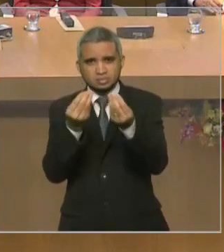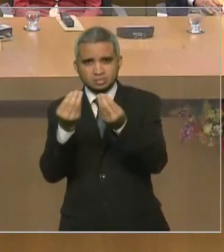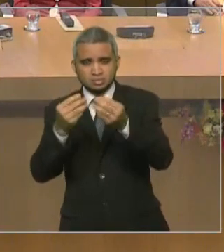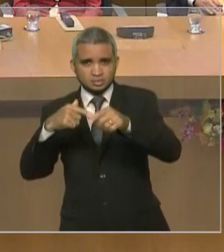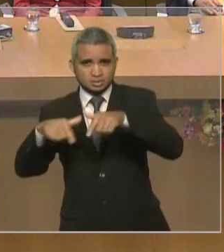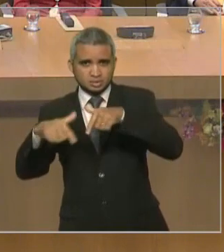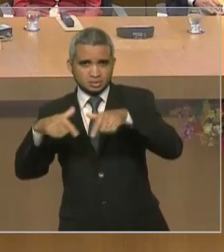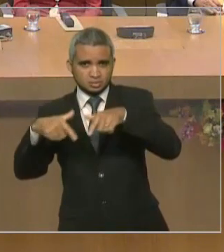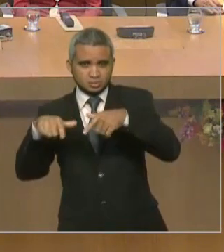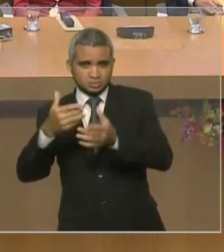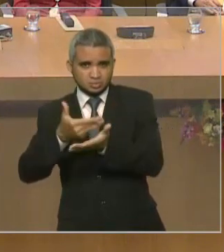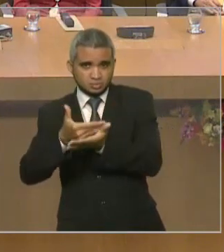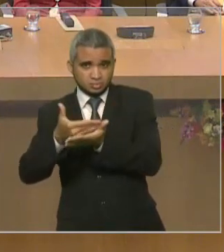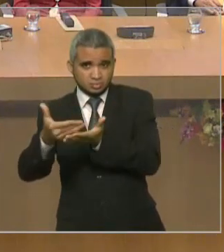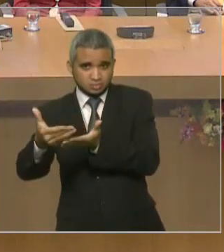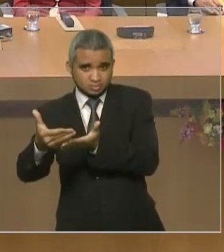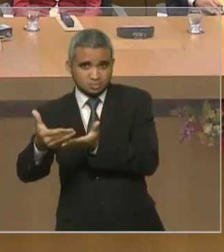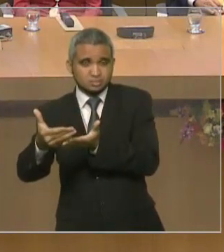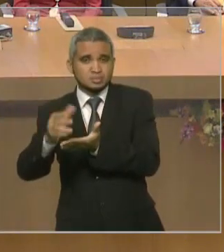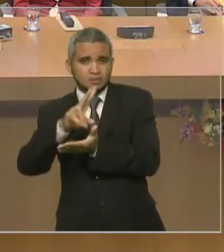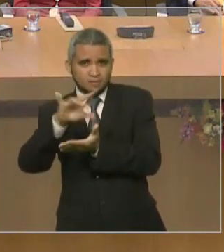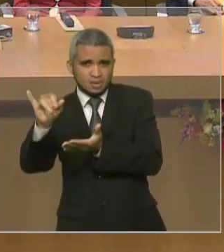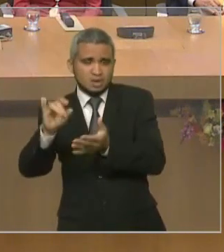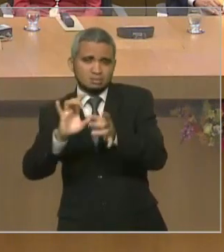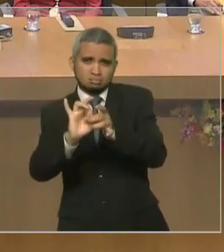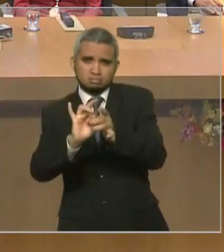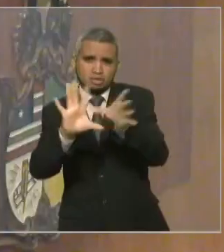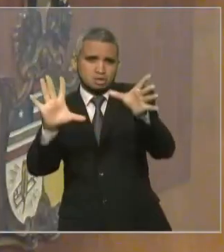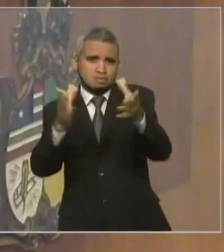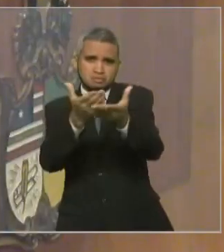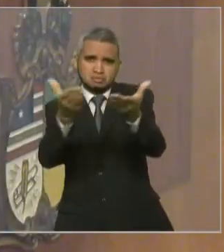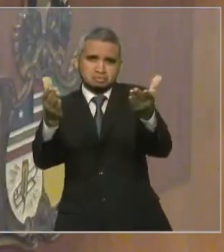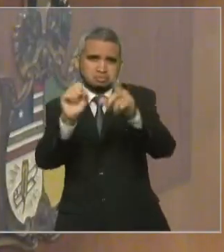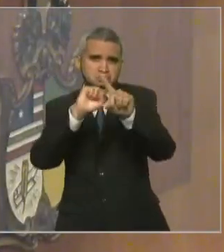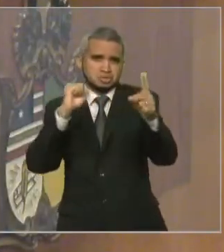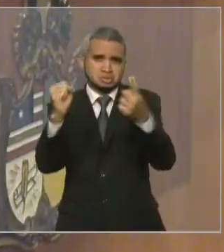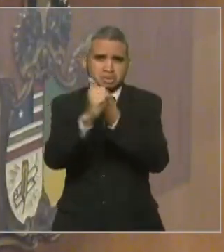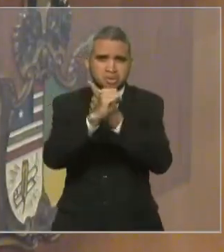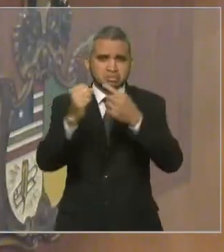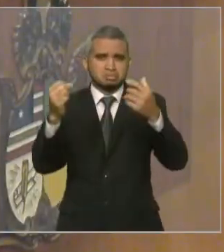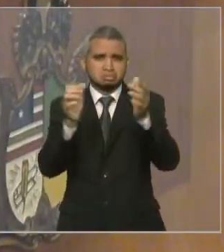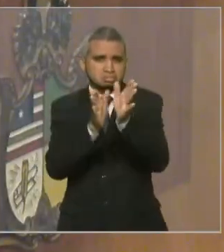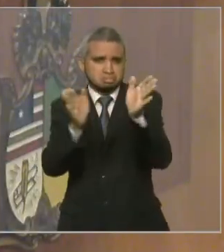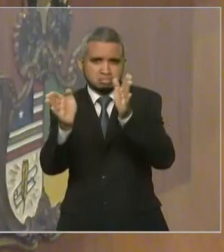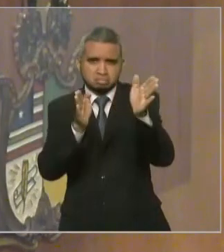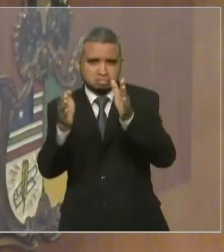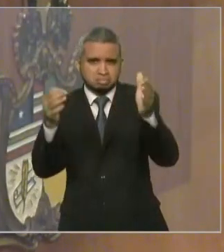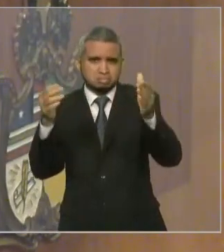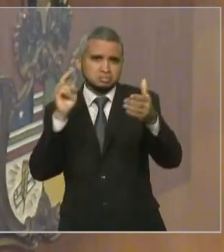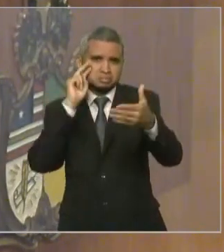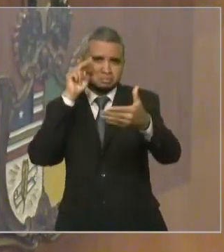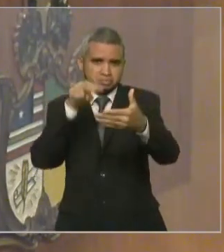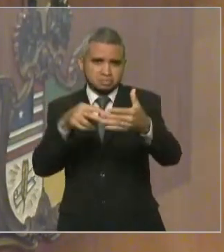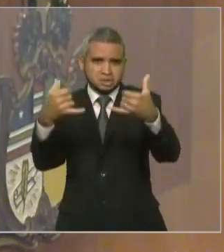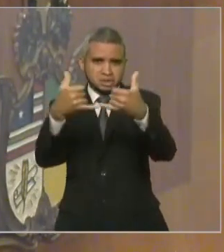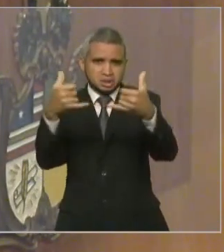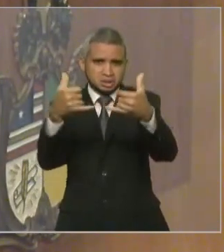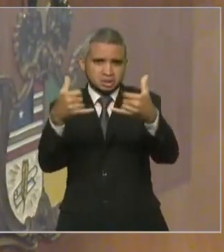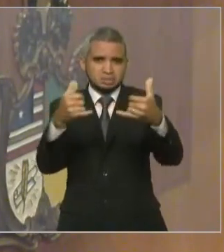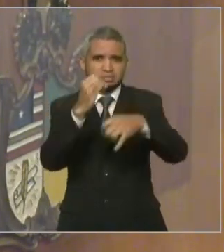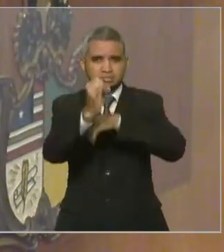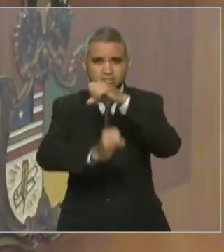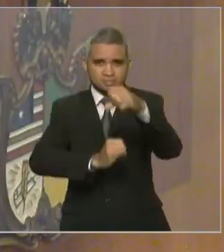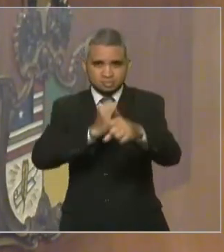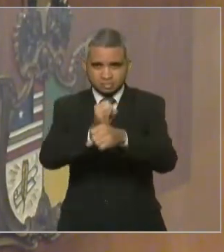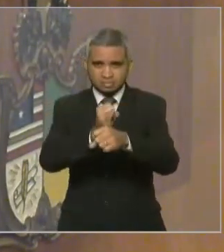sendo iniciado e que agora vai ficar à disposição da sociedade, que são todos esses arquivos que,